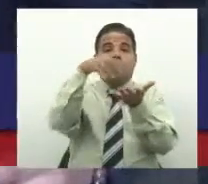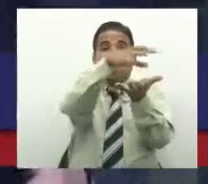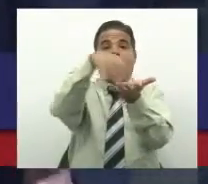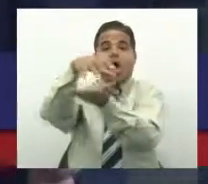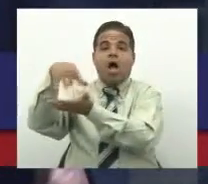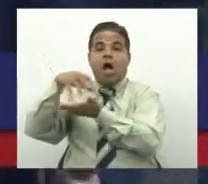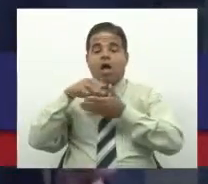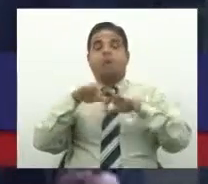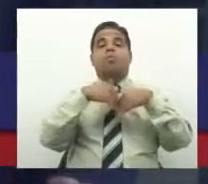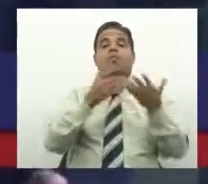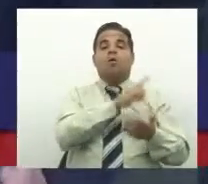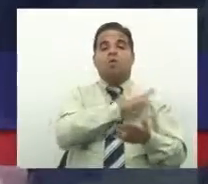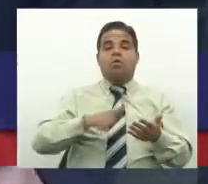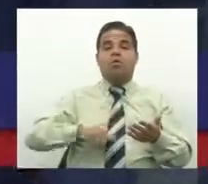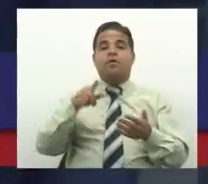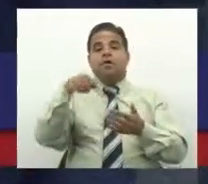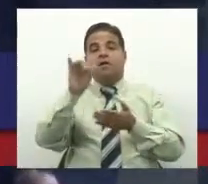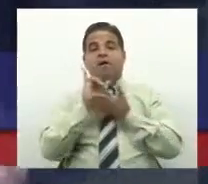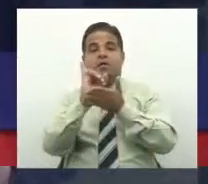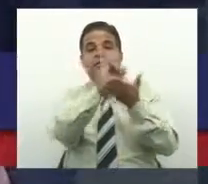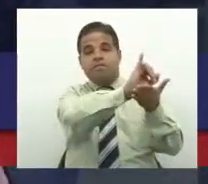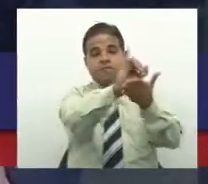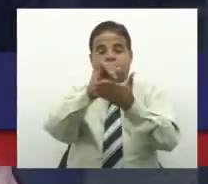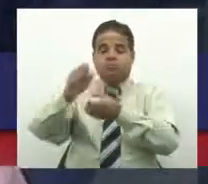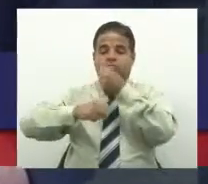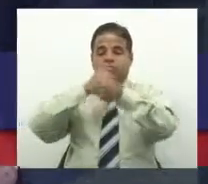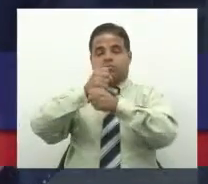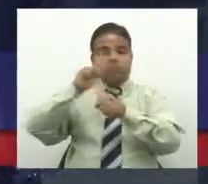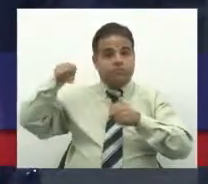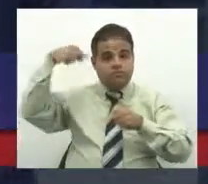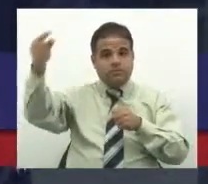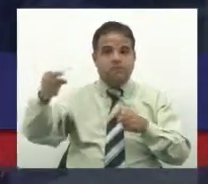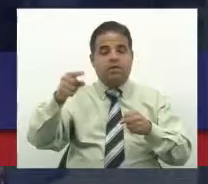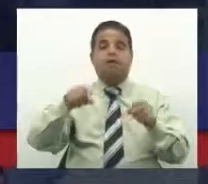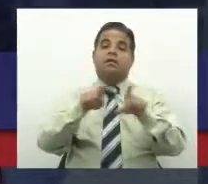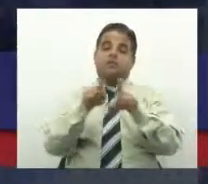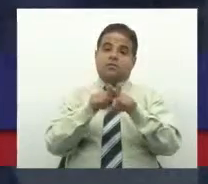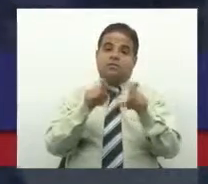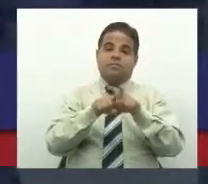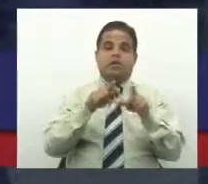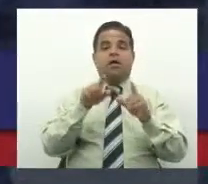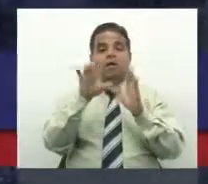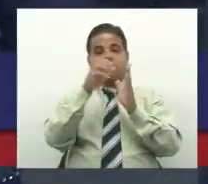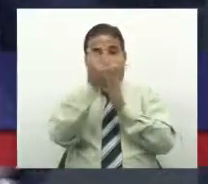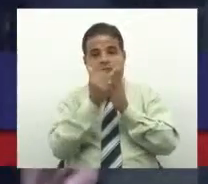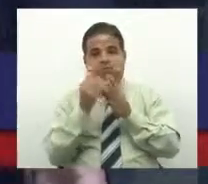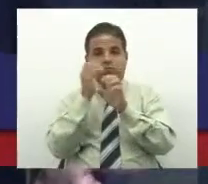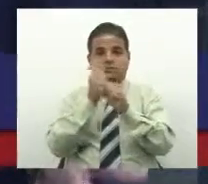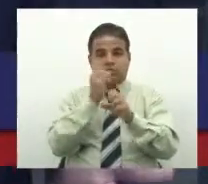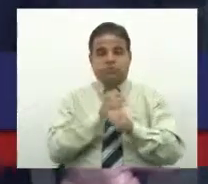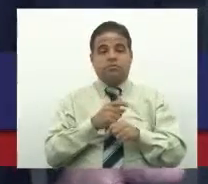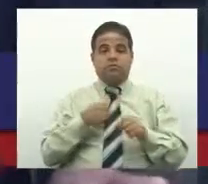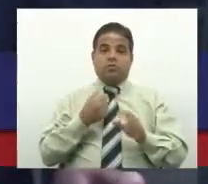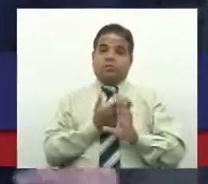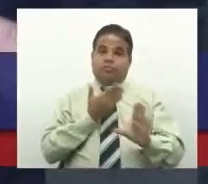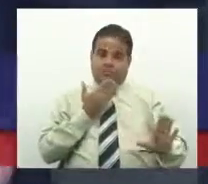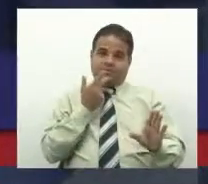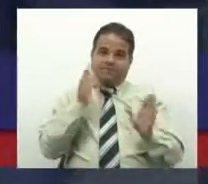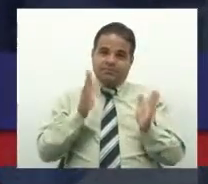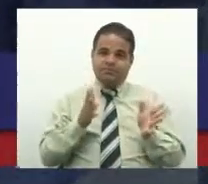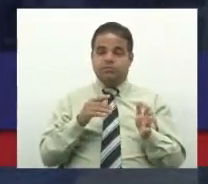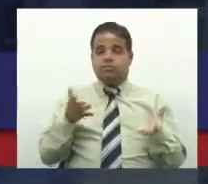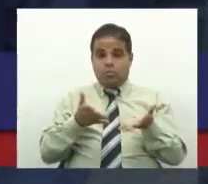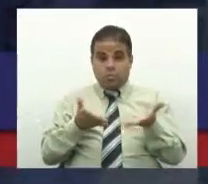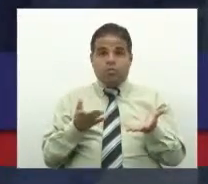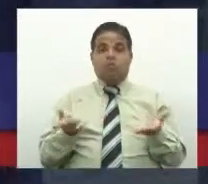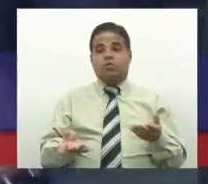irá investir aí o orçamento do ano que vem. A Lei de Diretrizes Orçamentárias. Como você disse no início, eu estou de licença, hoje vence